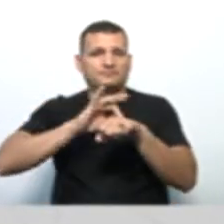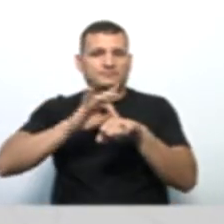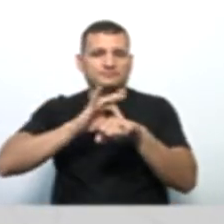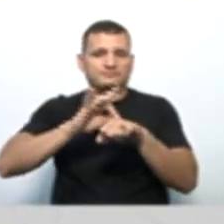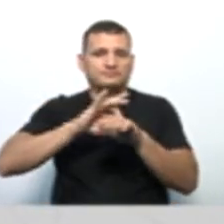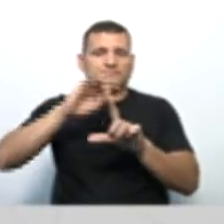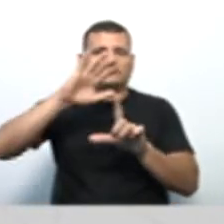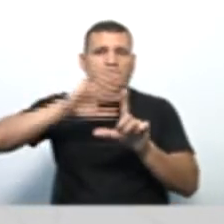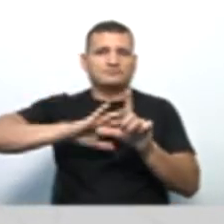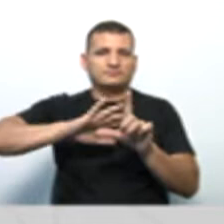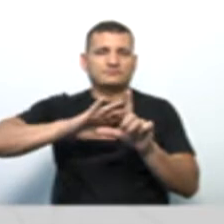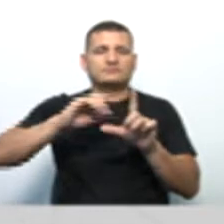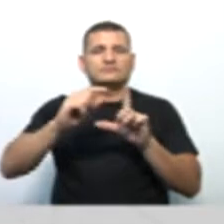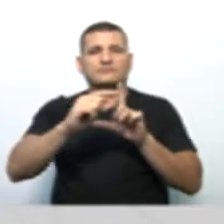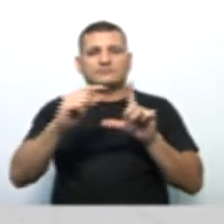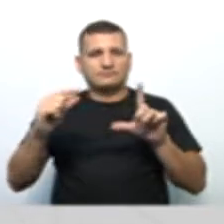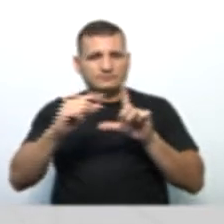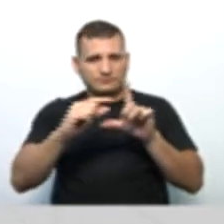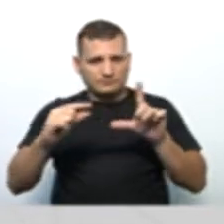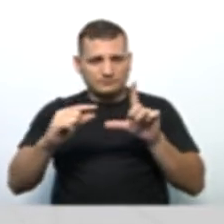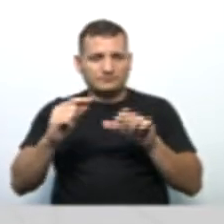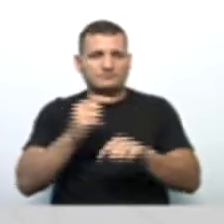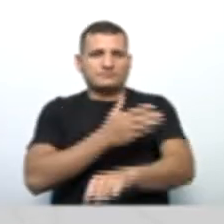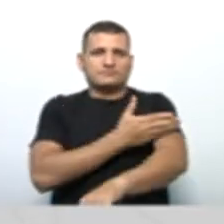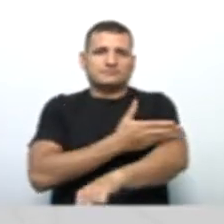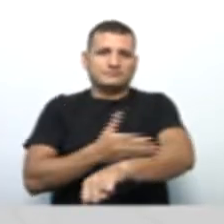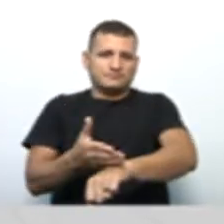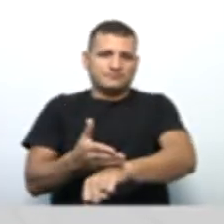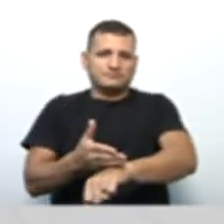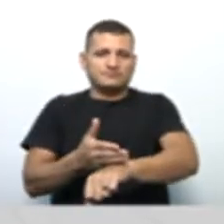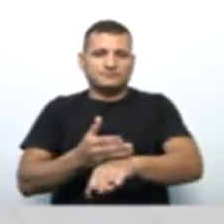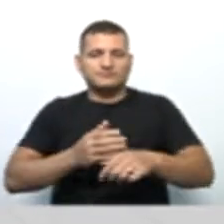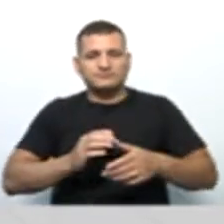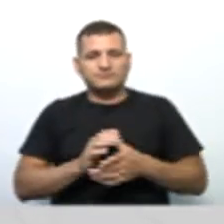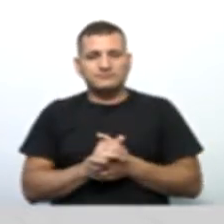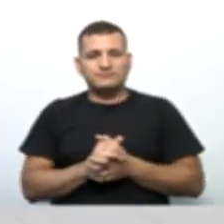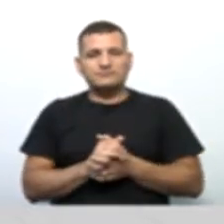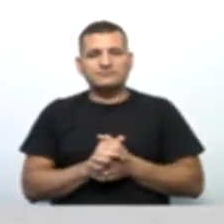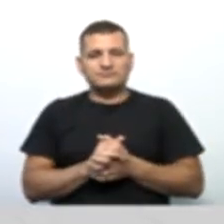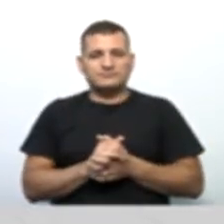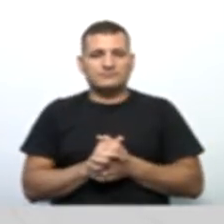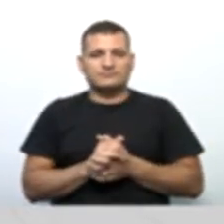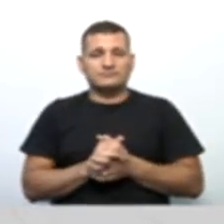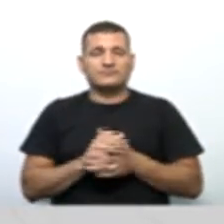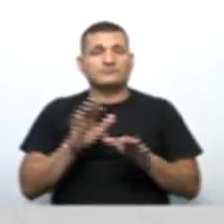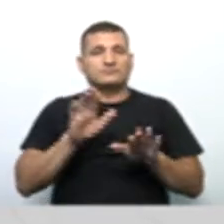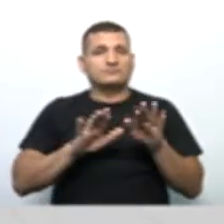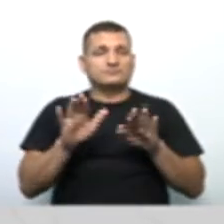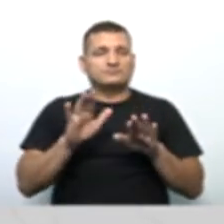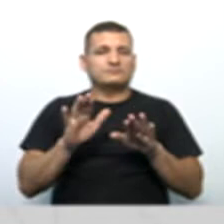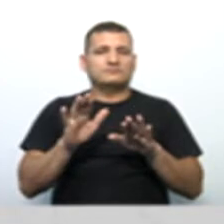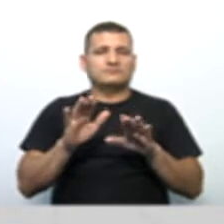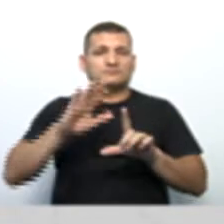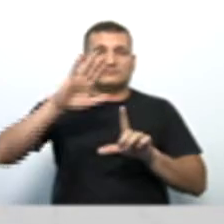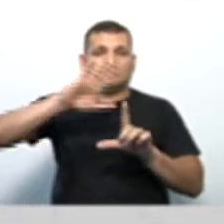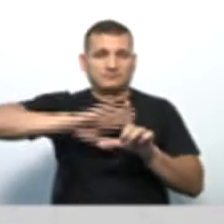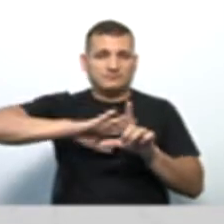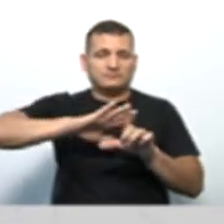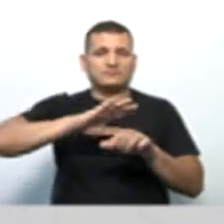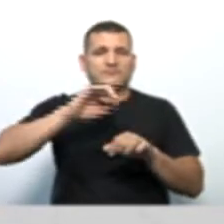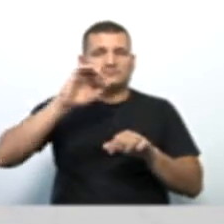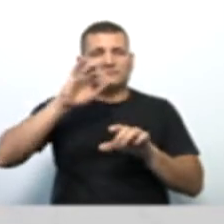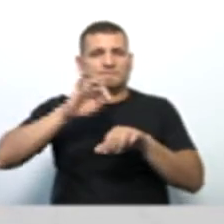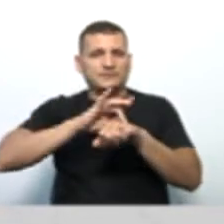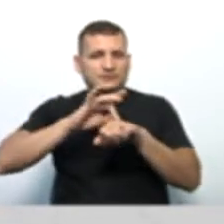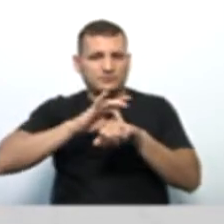evidenciar o texto cuidado aqui é o fundo preto com o uso do do cinza também então aqui já os